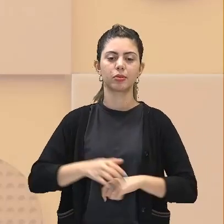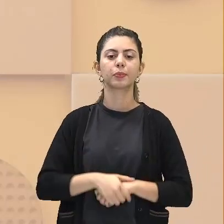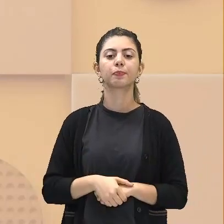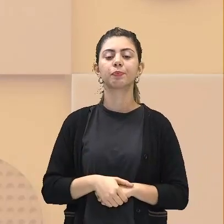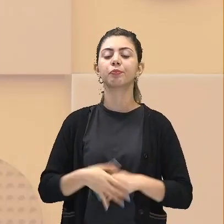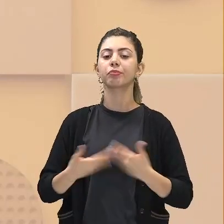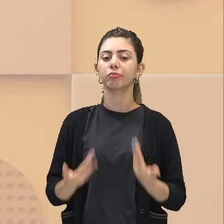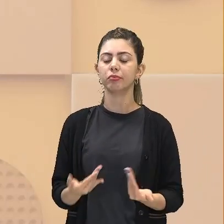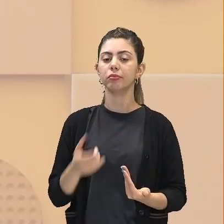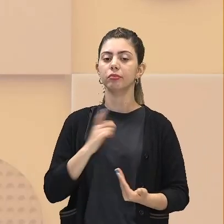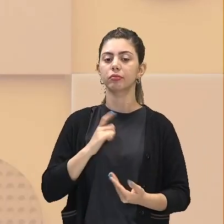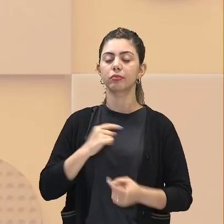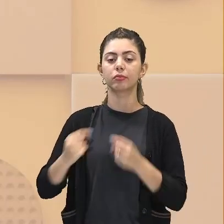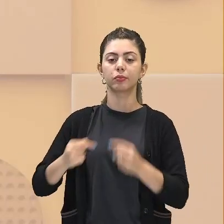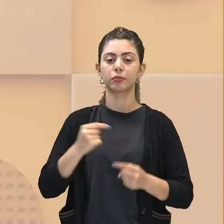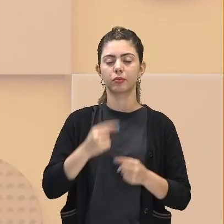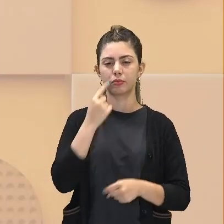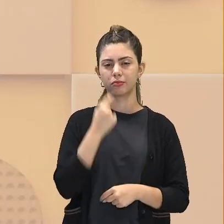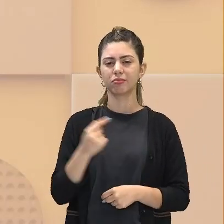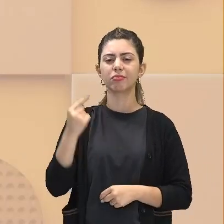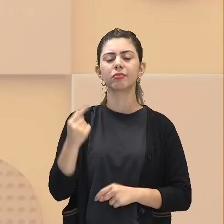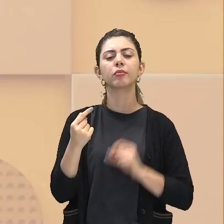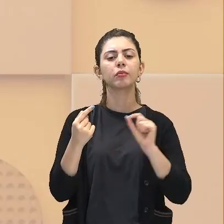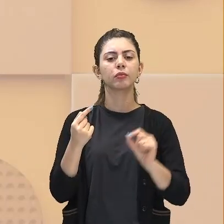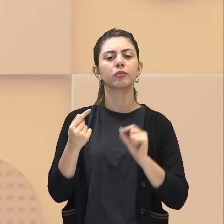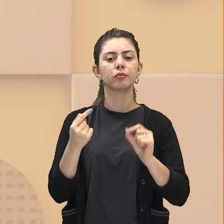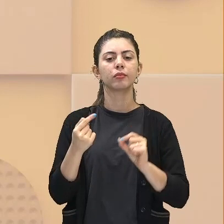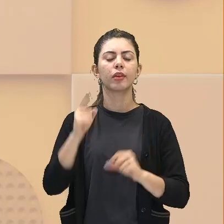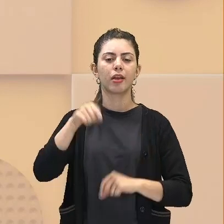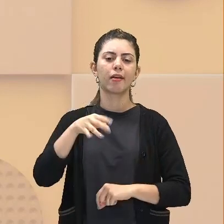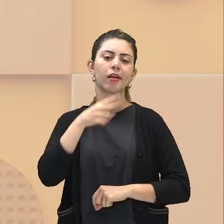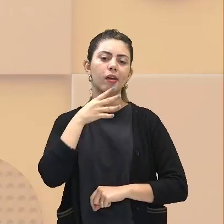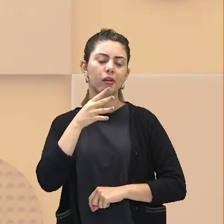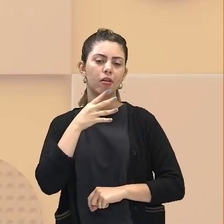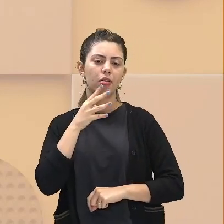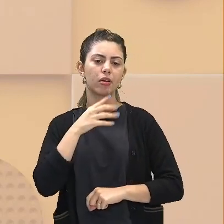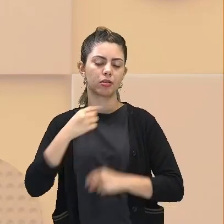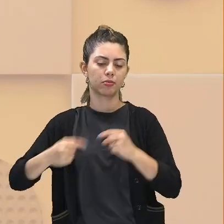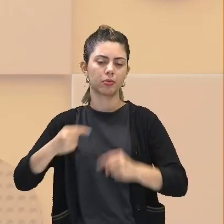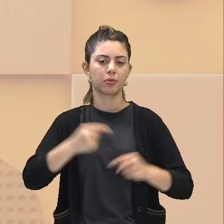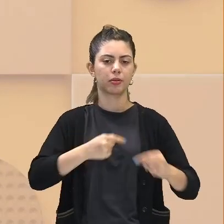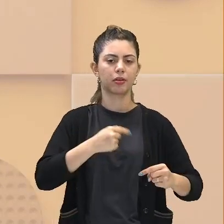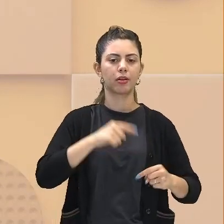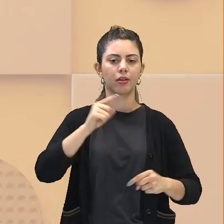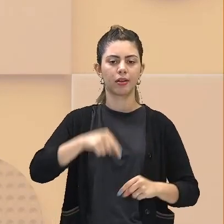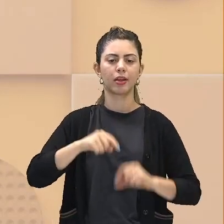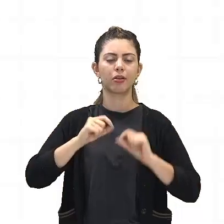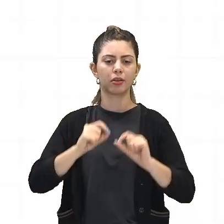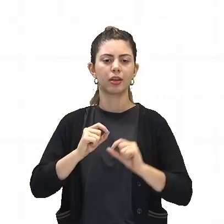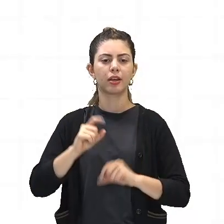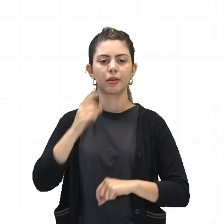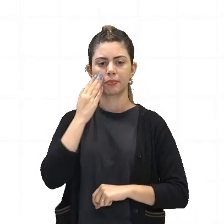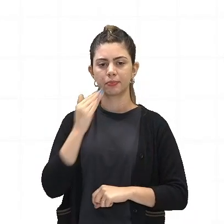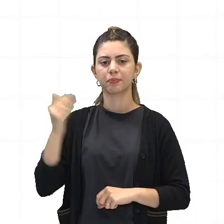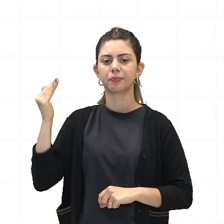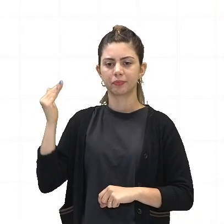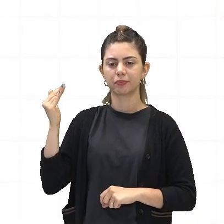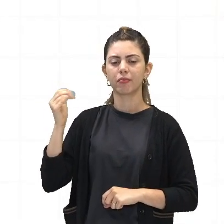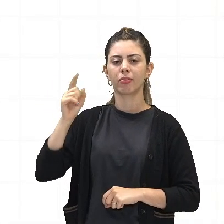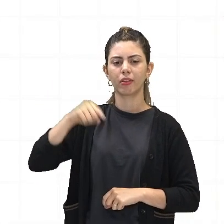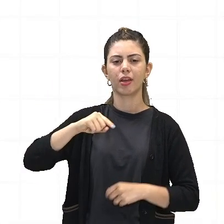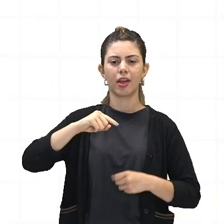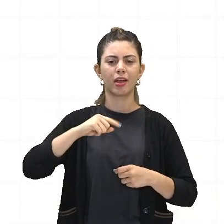que várias pessoas, várias classes sociais vão aderir ao protestantismo e